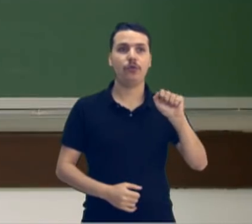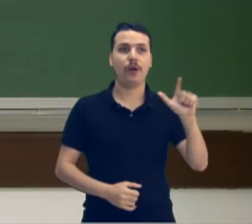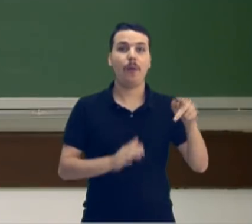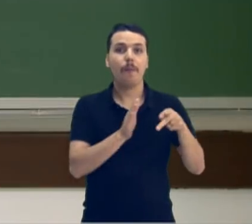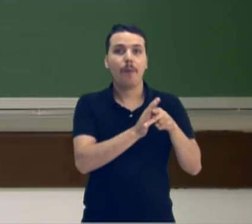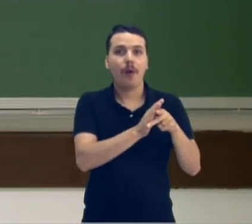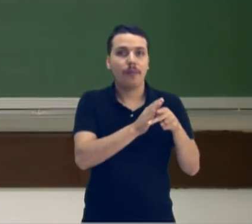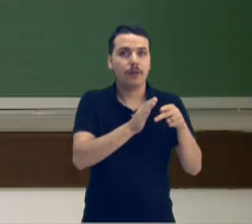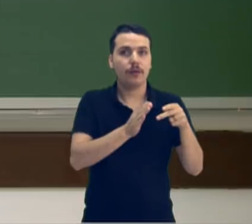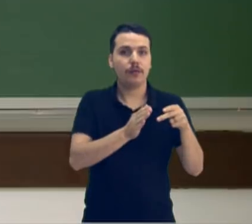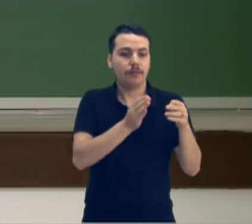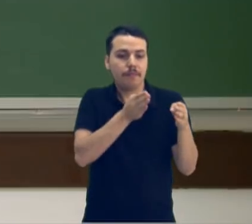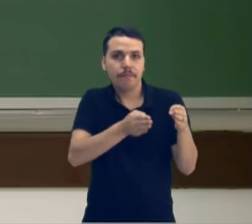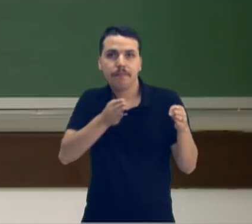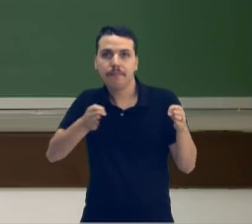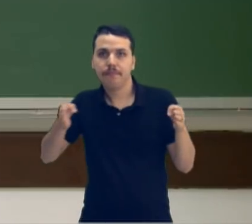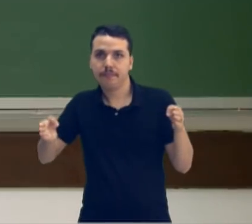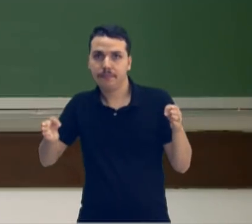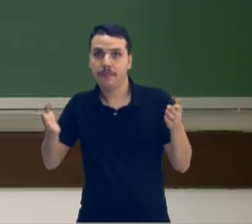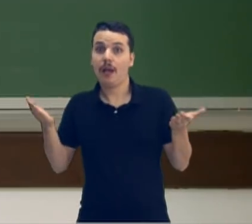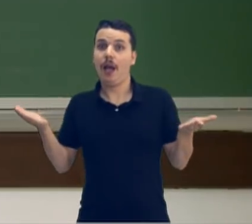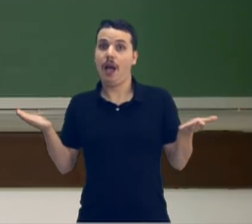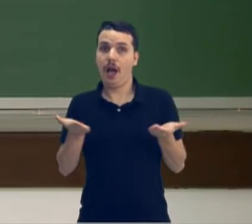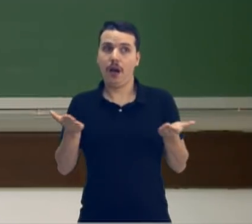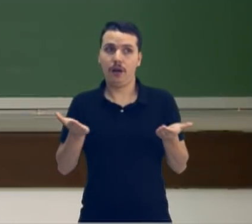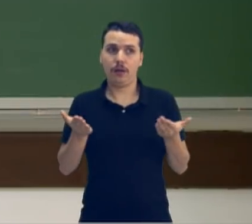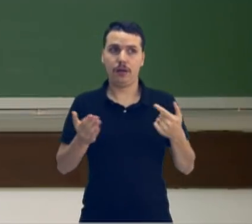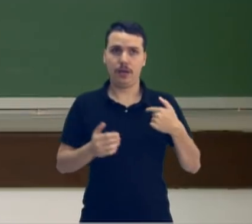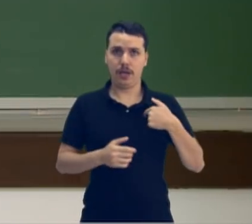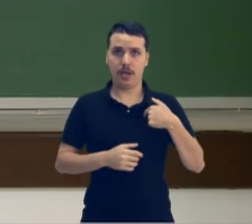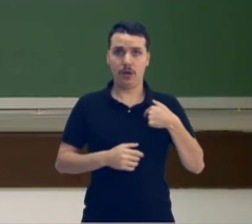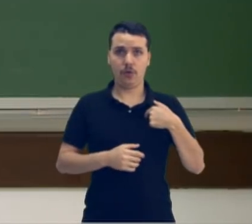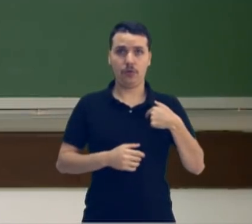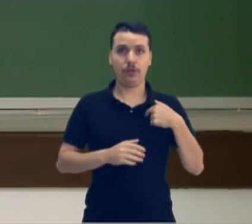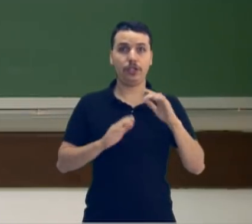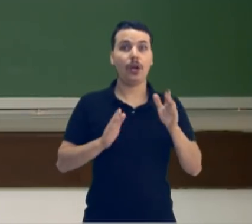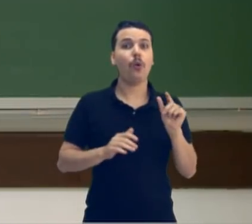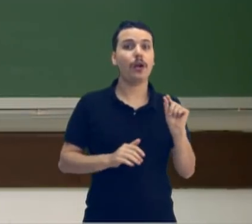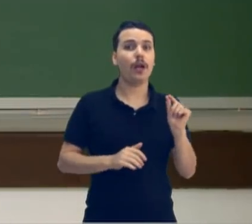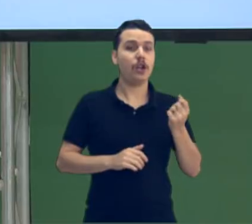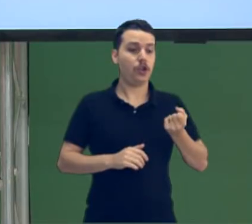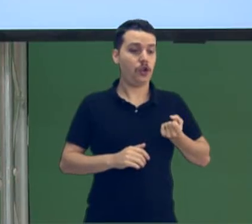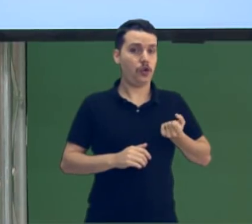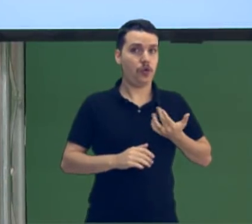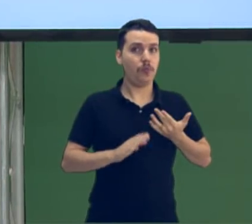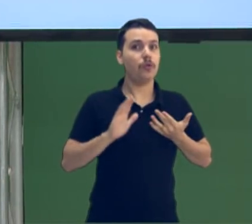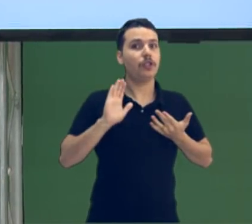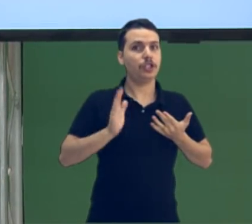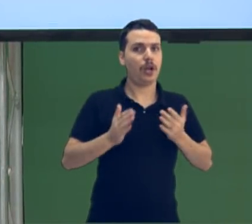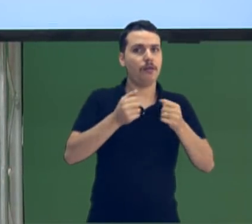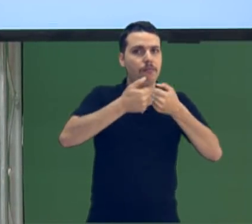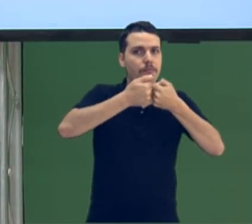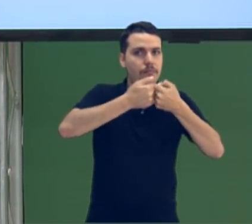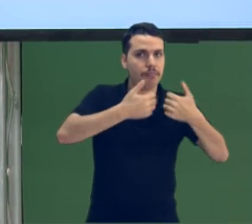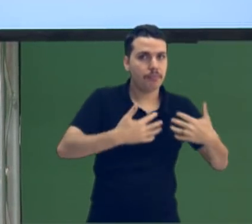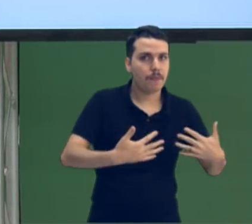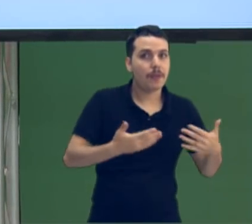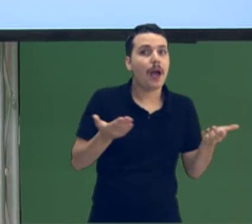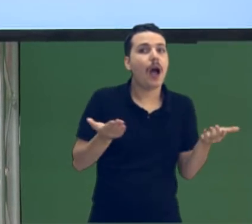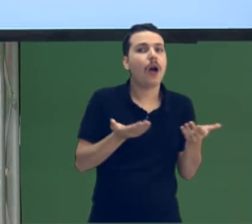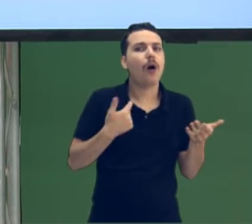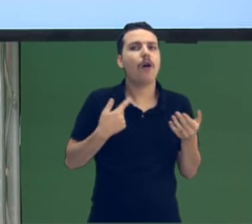Então agora eu fui, né? Eu fui do número para a decomposição. Agora eu